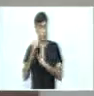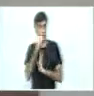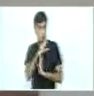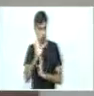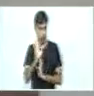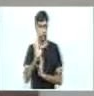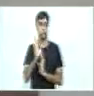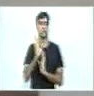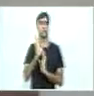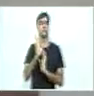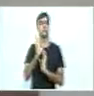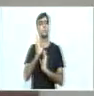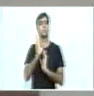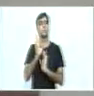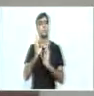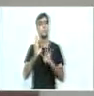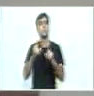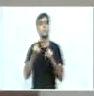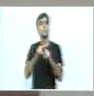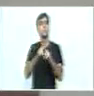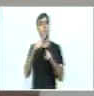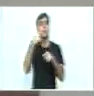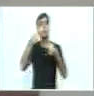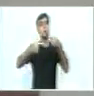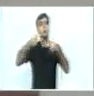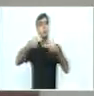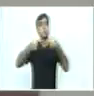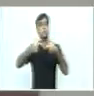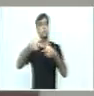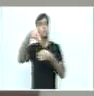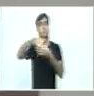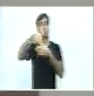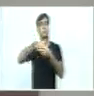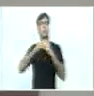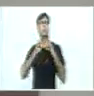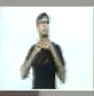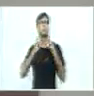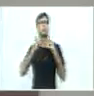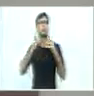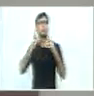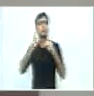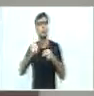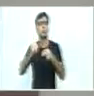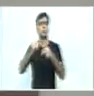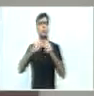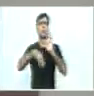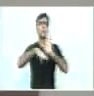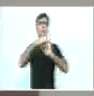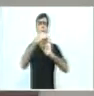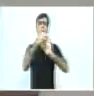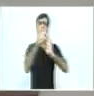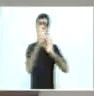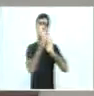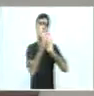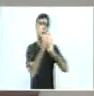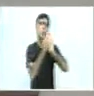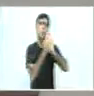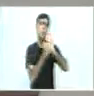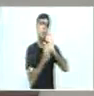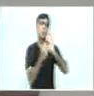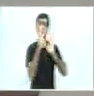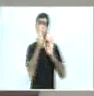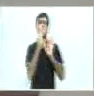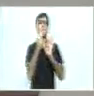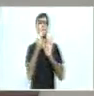nova, e colocar para discussão e votação de todos aqueles pontos que não